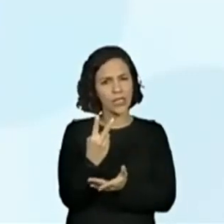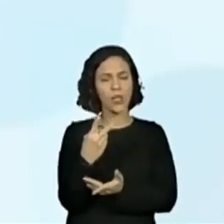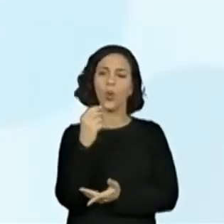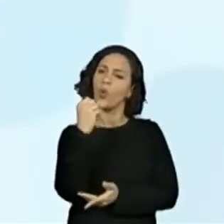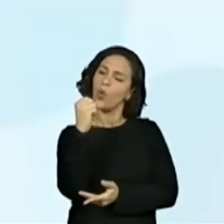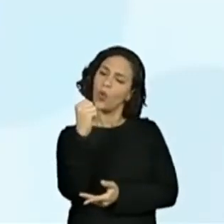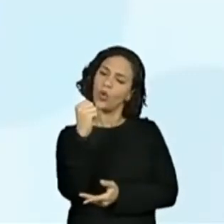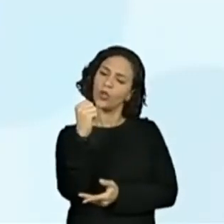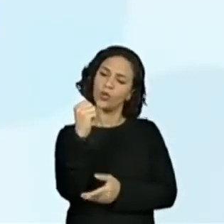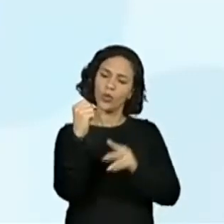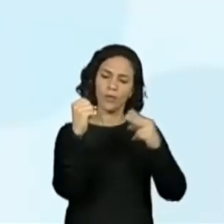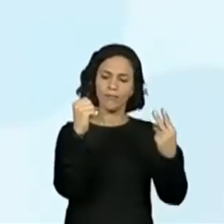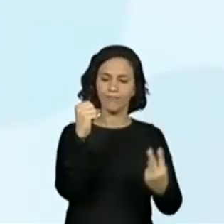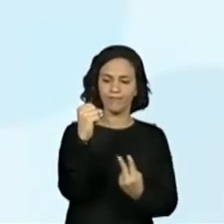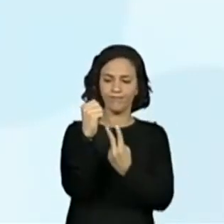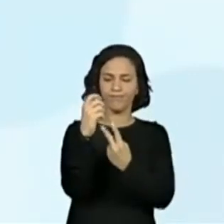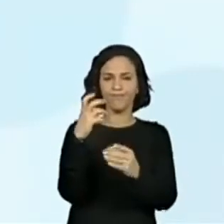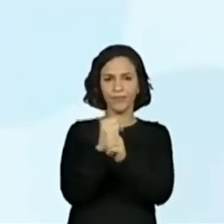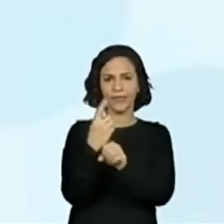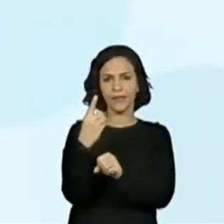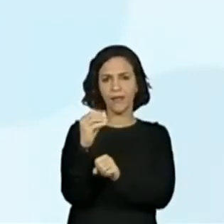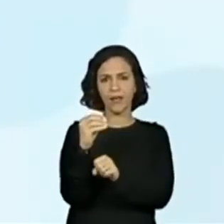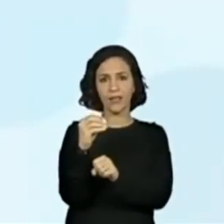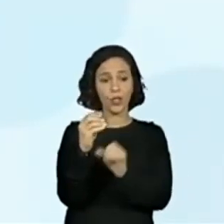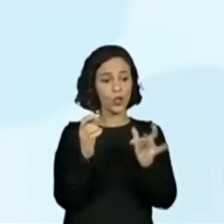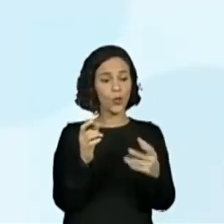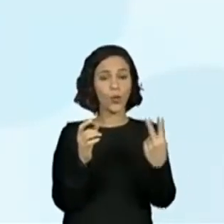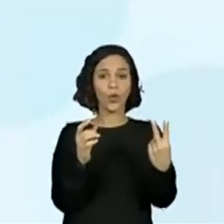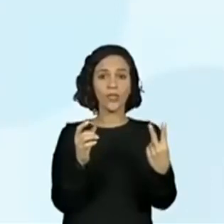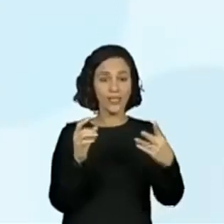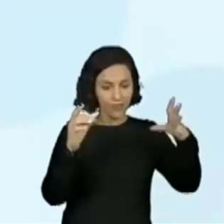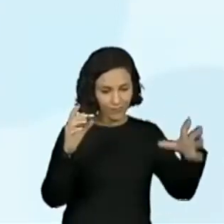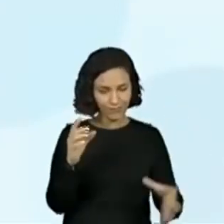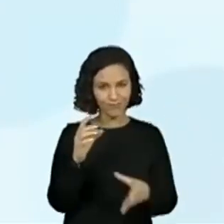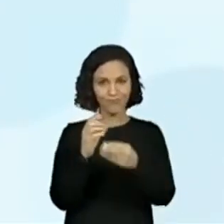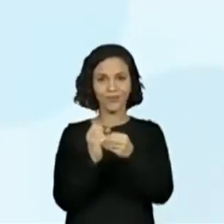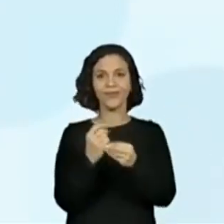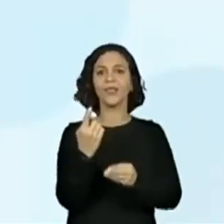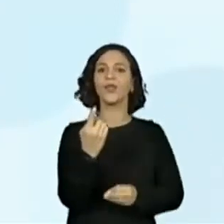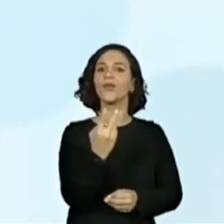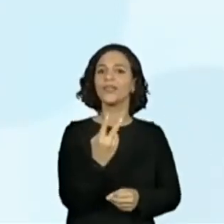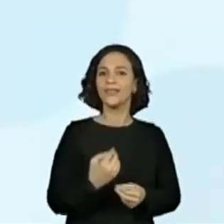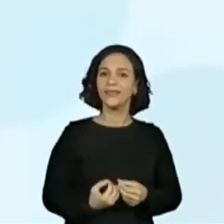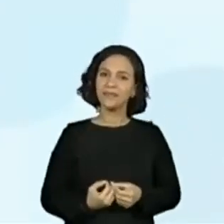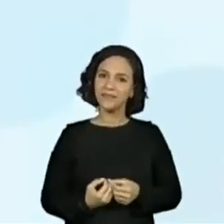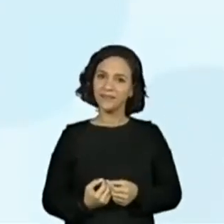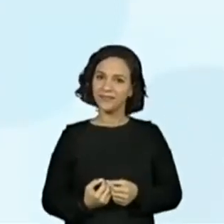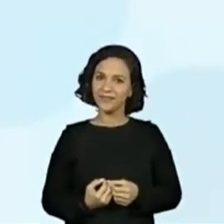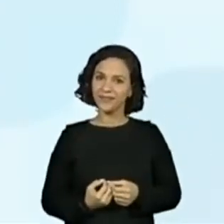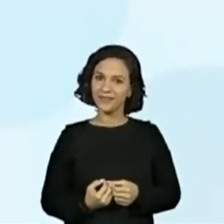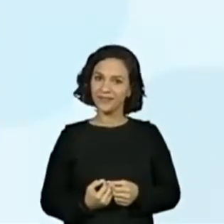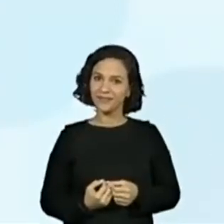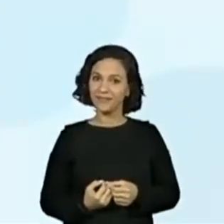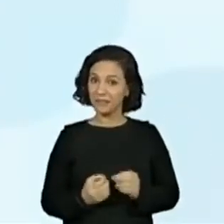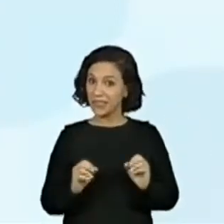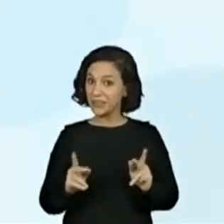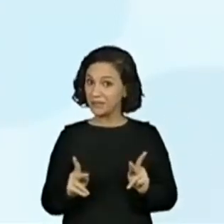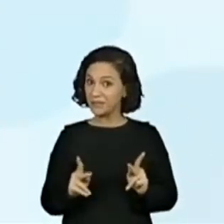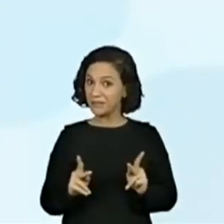É 2 mais 2. Muito bem. Então, 8 mais 2 é 10. E mais 2, 12.